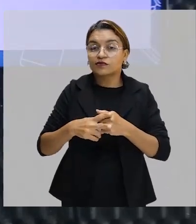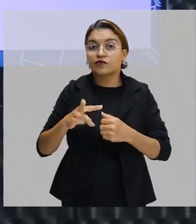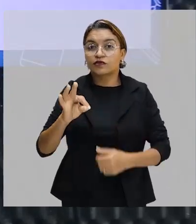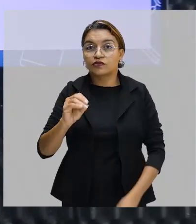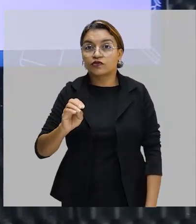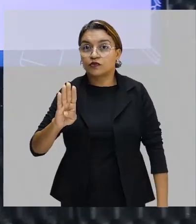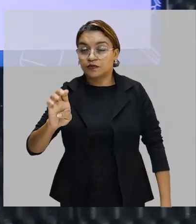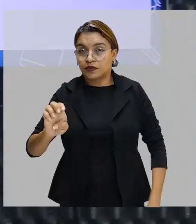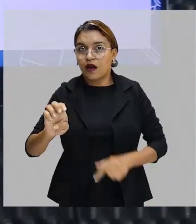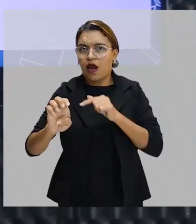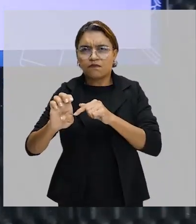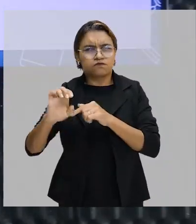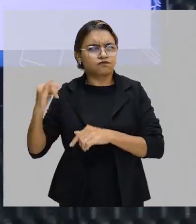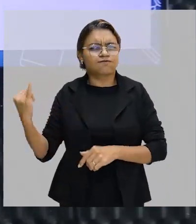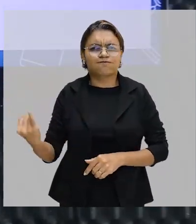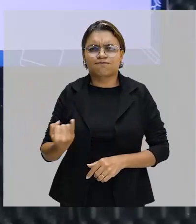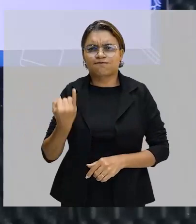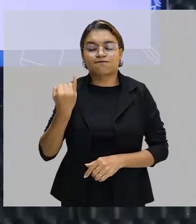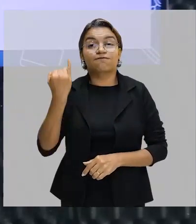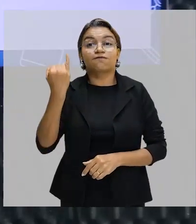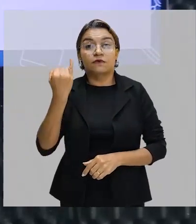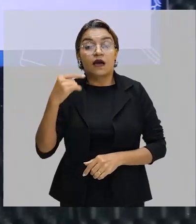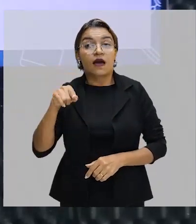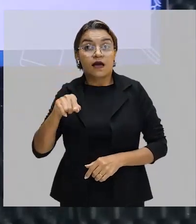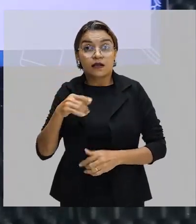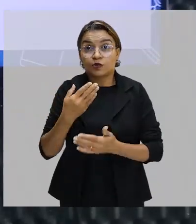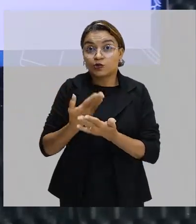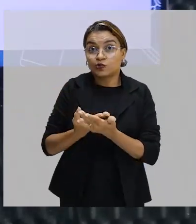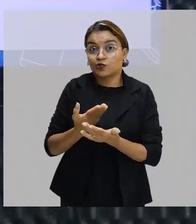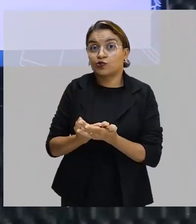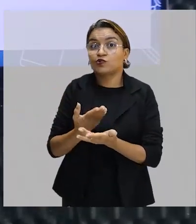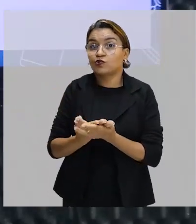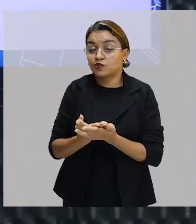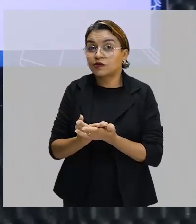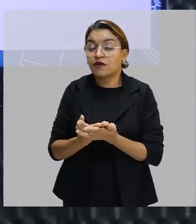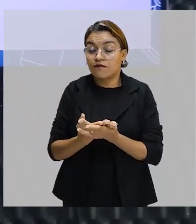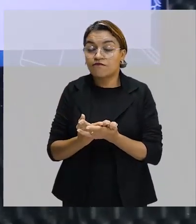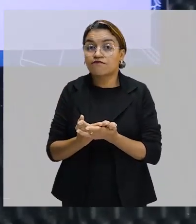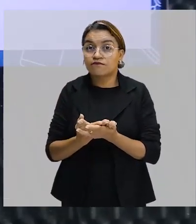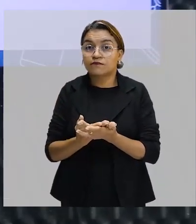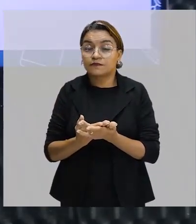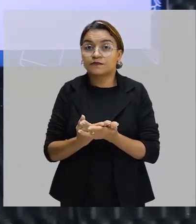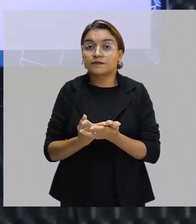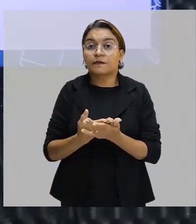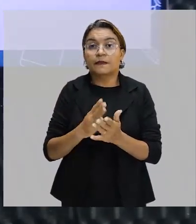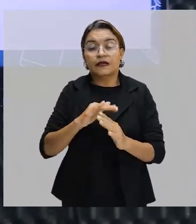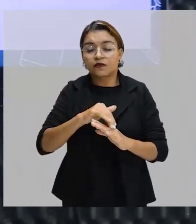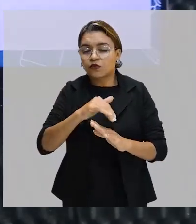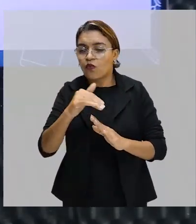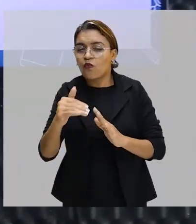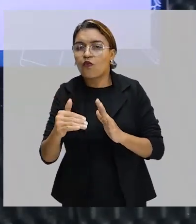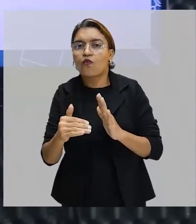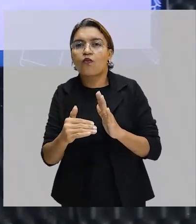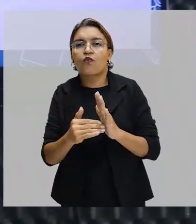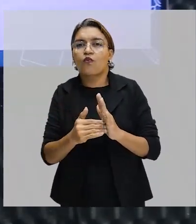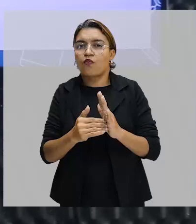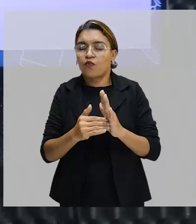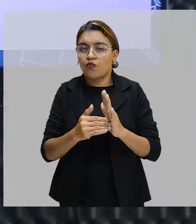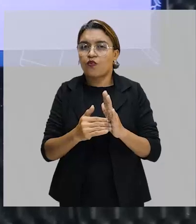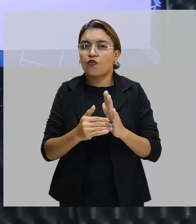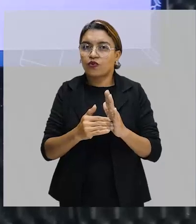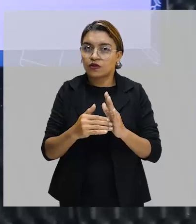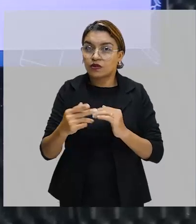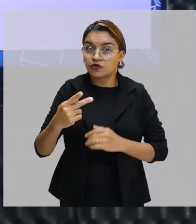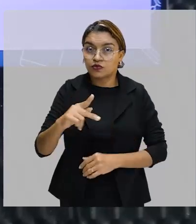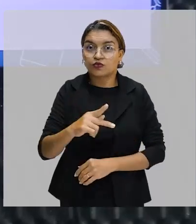verbo essencial e ele vai ser estudado, ele vai ser visto em todos os anos, em toda a sua